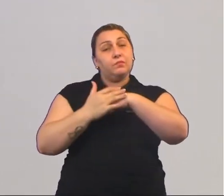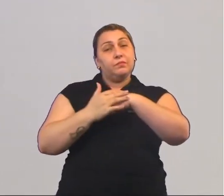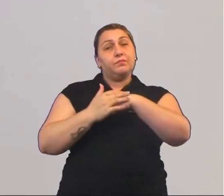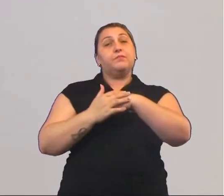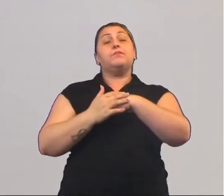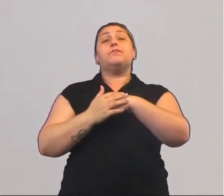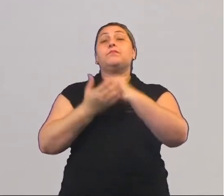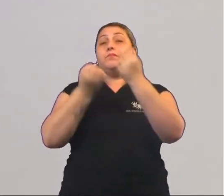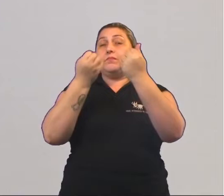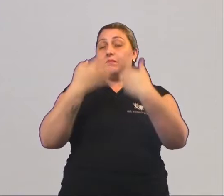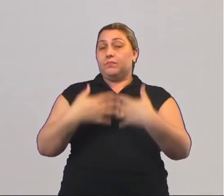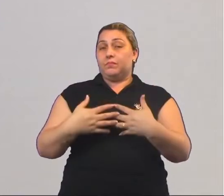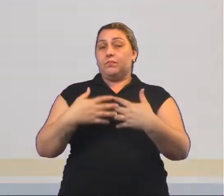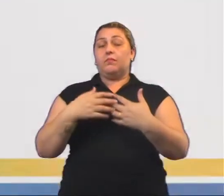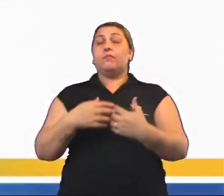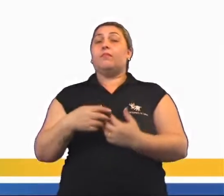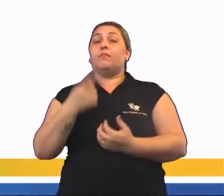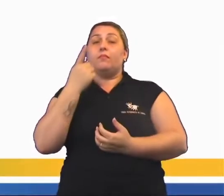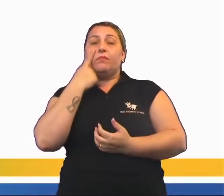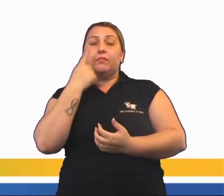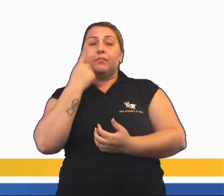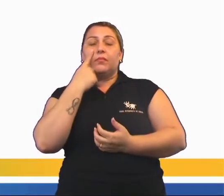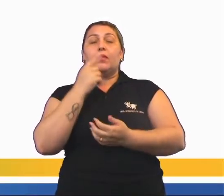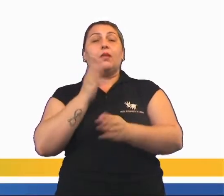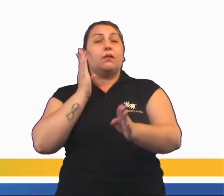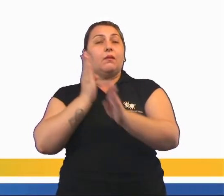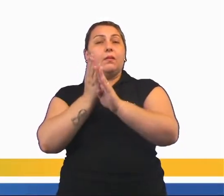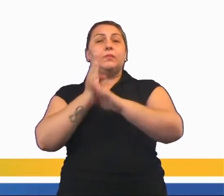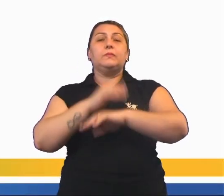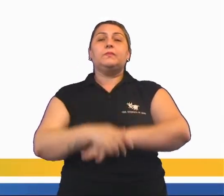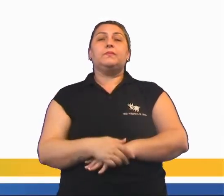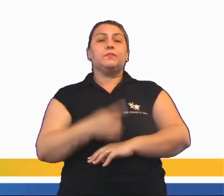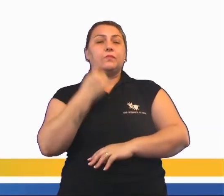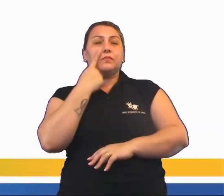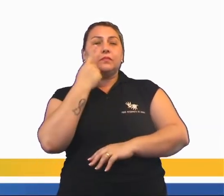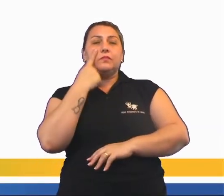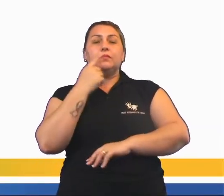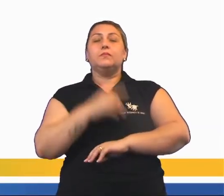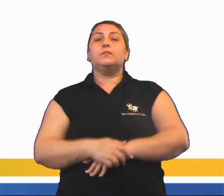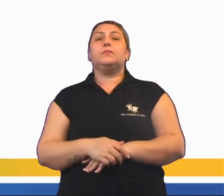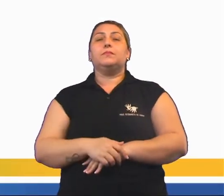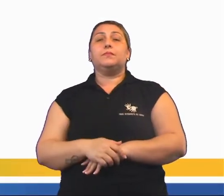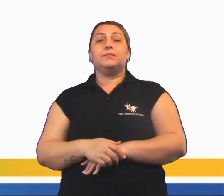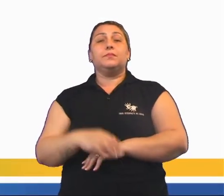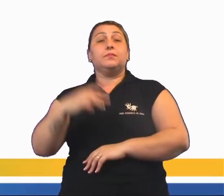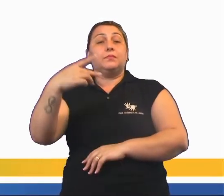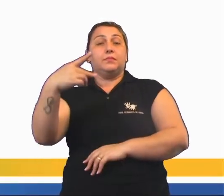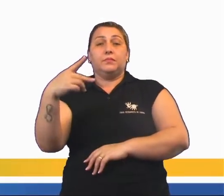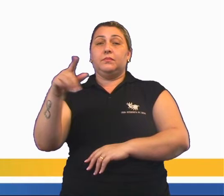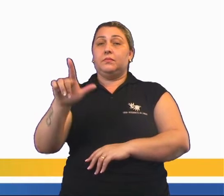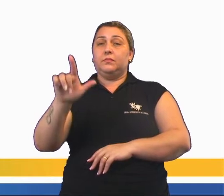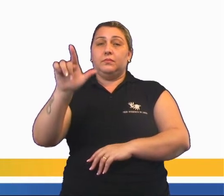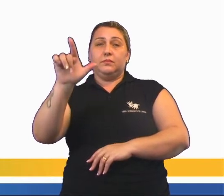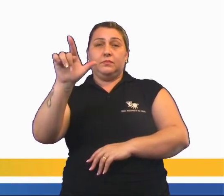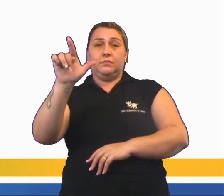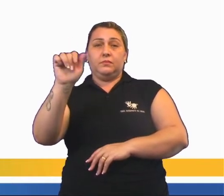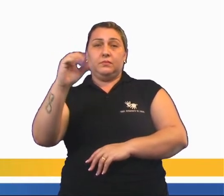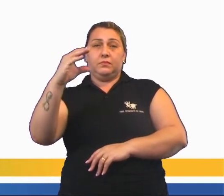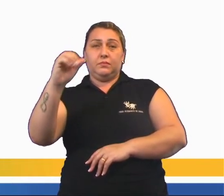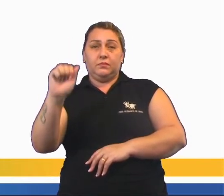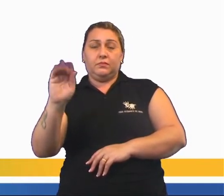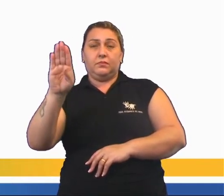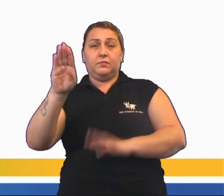foram mencionadas aqui, tá bom? Então vamos aí identificar, olha só. Nós temos aqui, então, vai ser primeiro